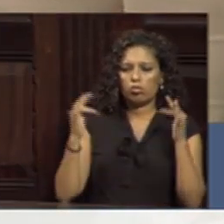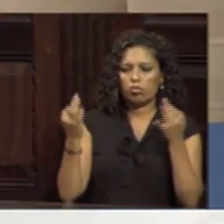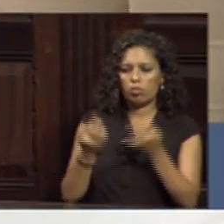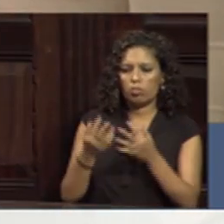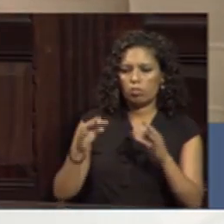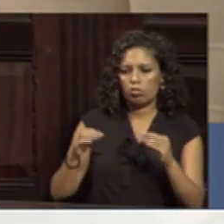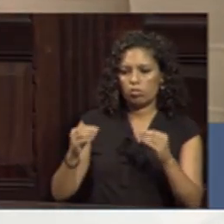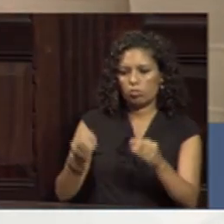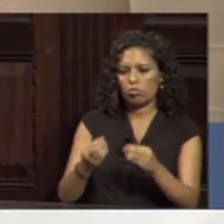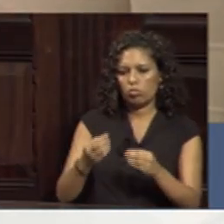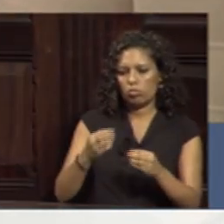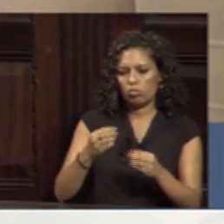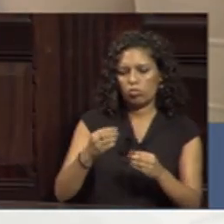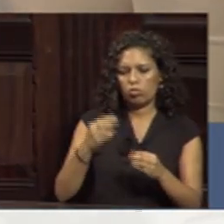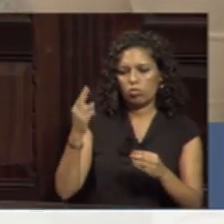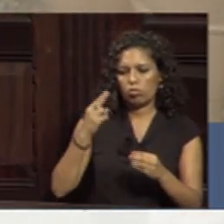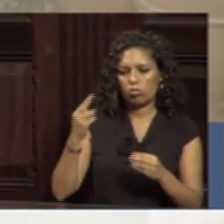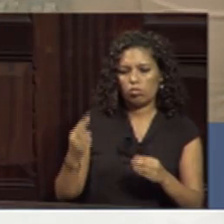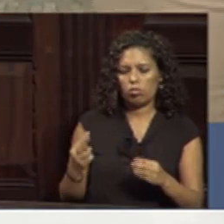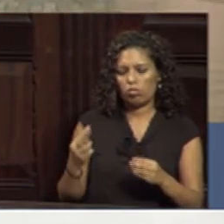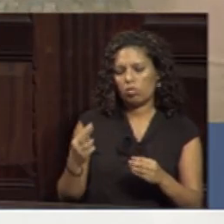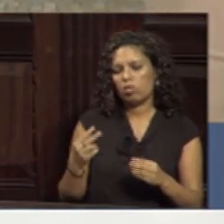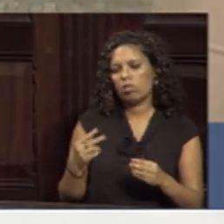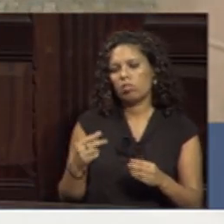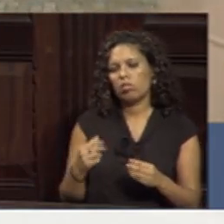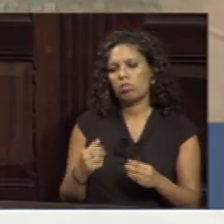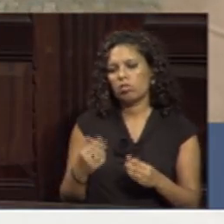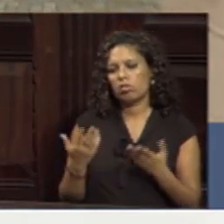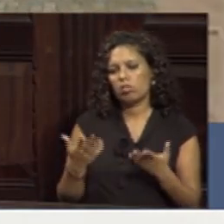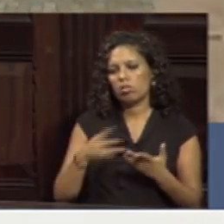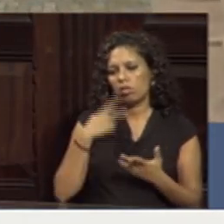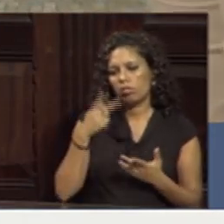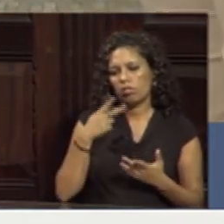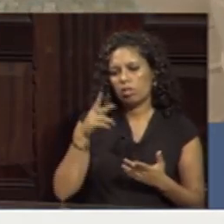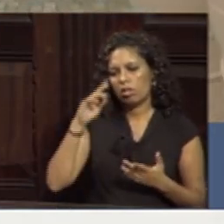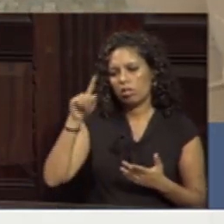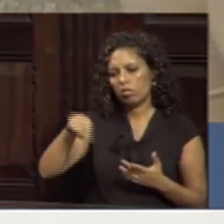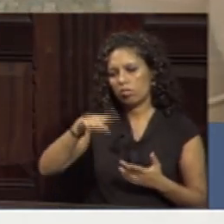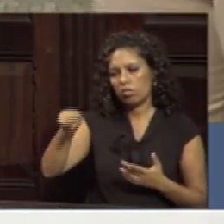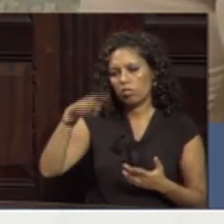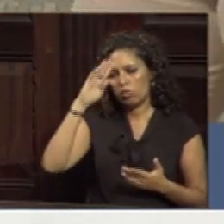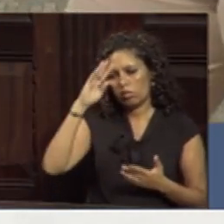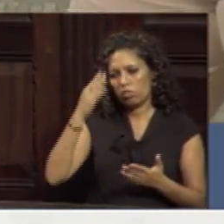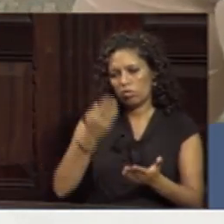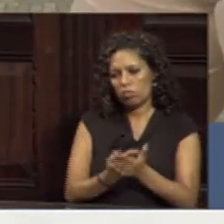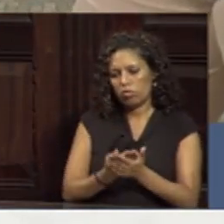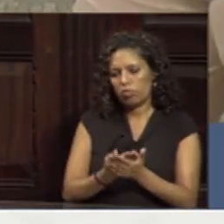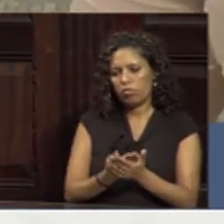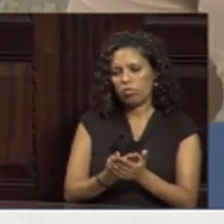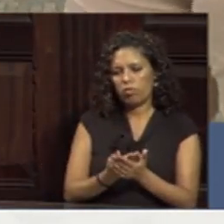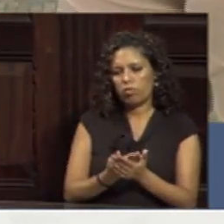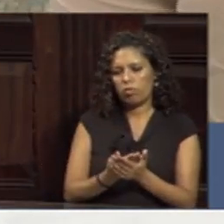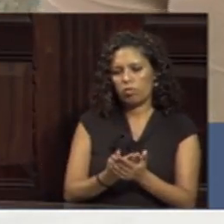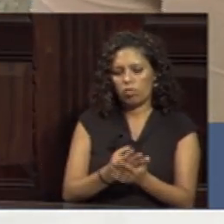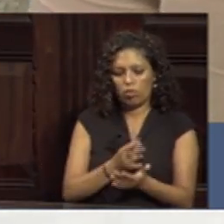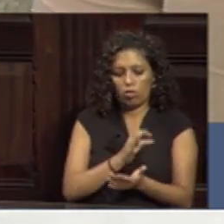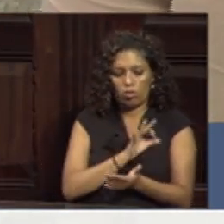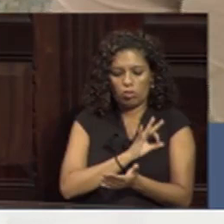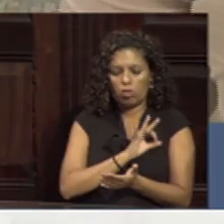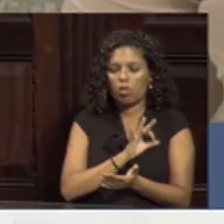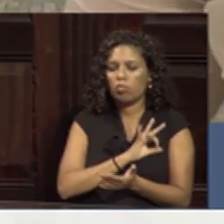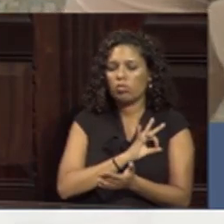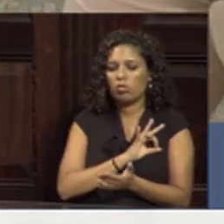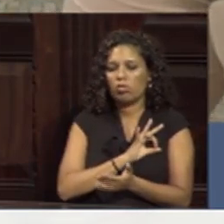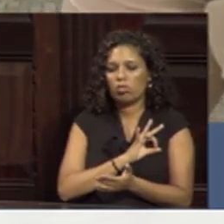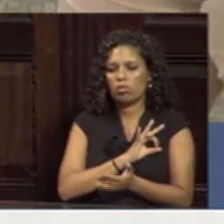também. E dizer o seguinte: tenham confiança na divisão de homicídios, que eu conheço